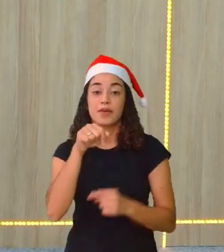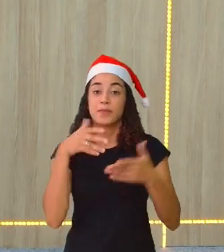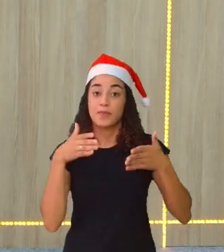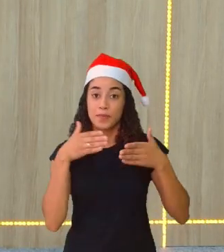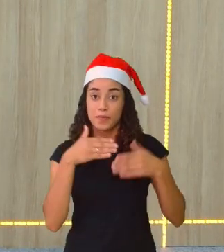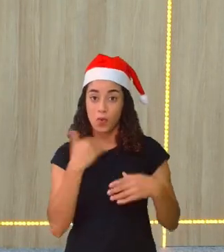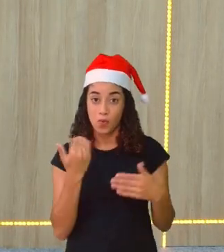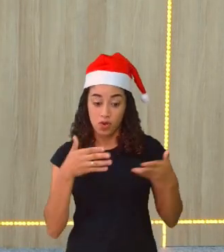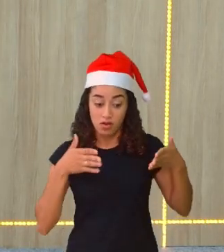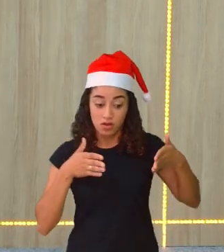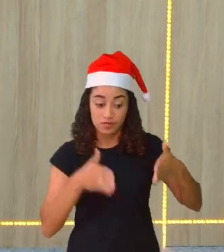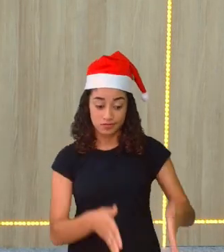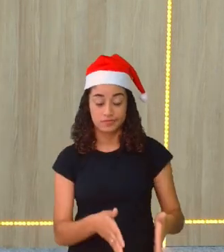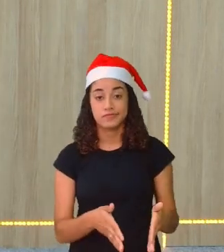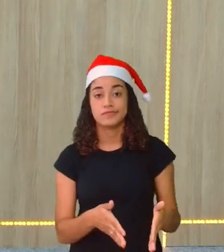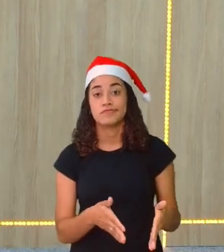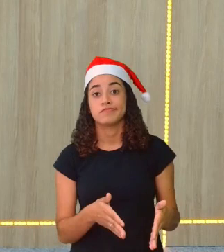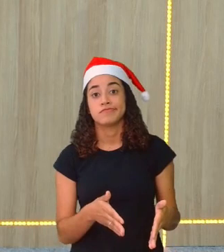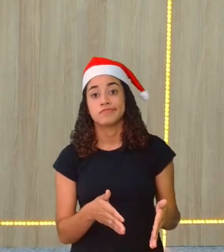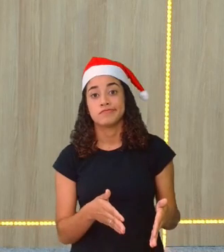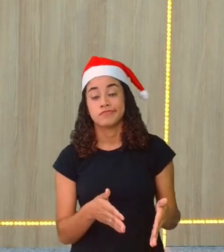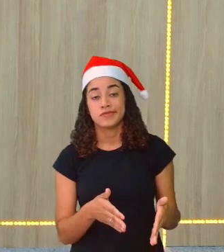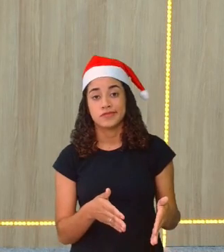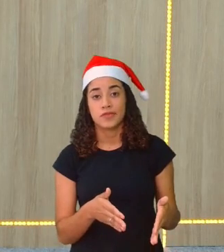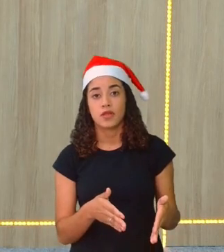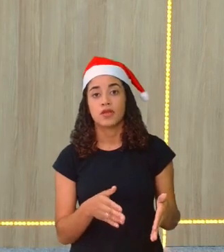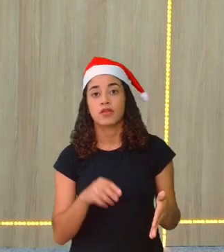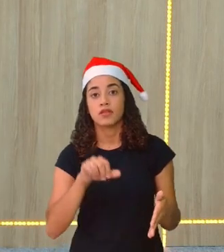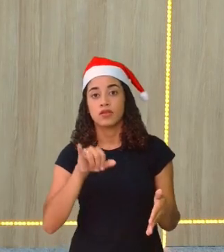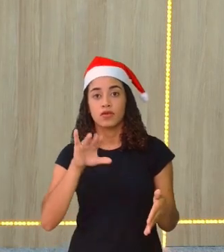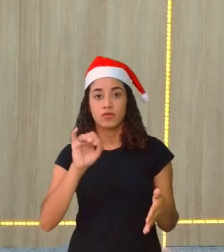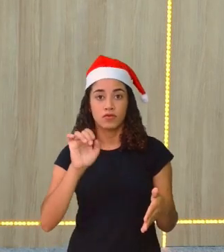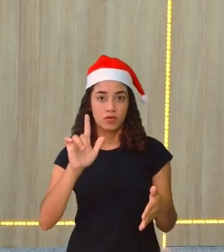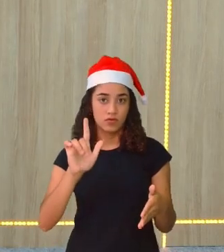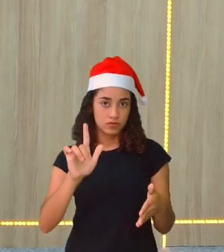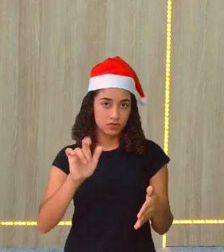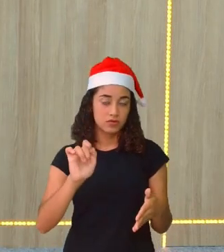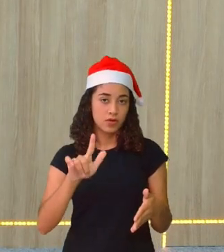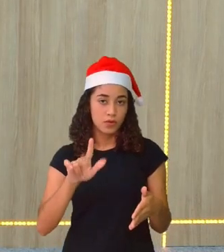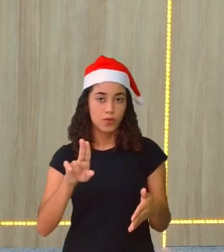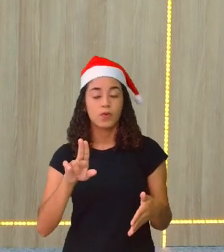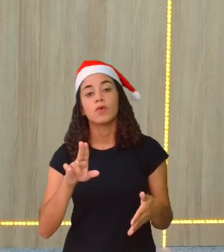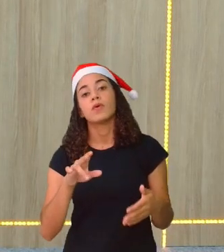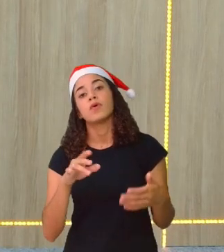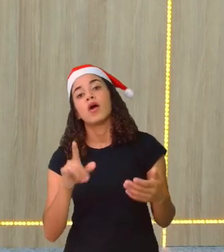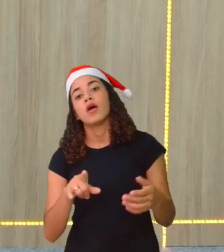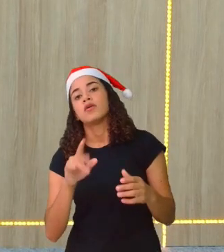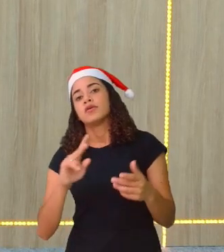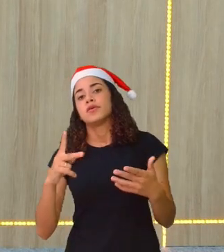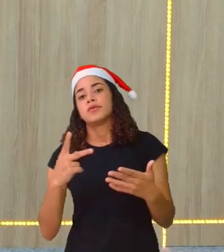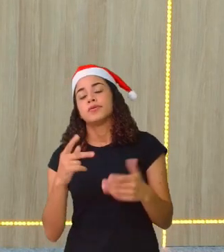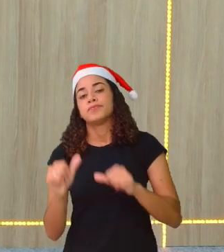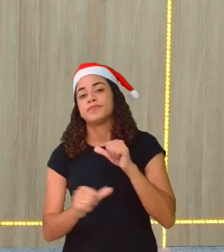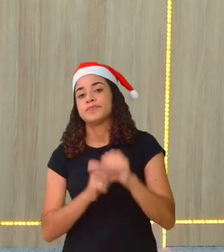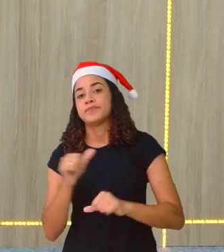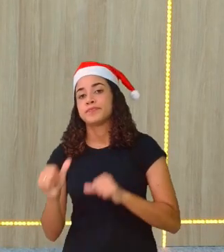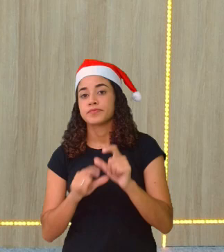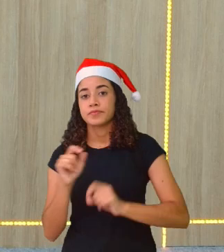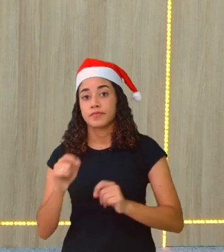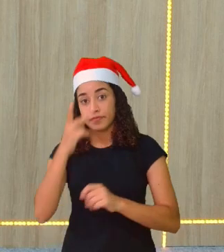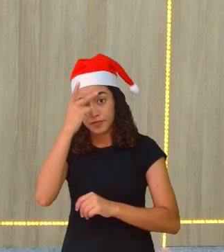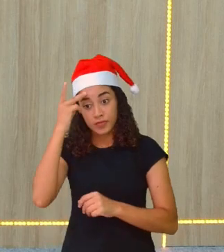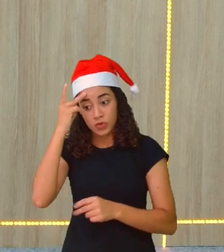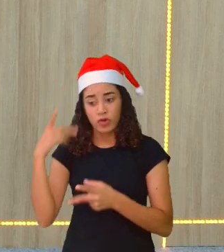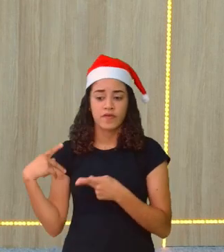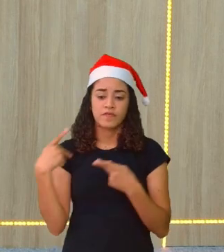sendo enterrado em um mausoléu ali, bem trabalhado, né, artístico, e esse local se tornou centro, né, de